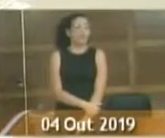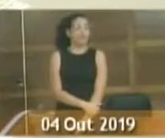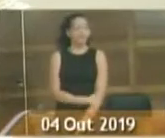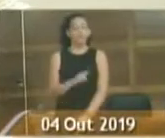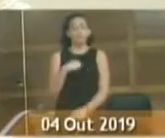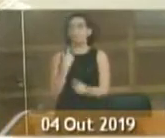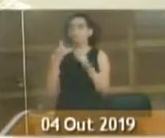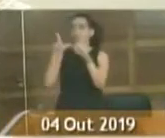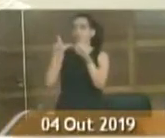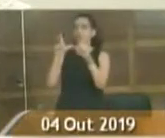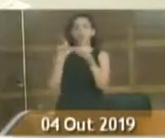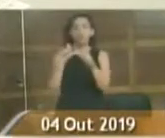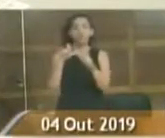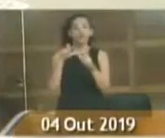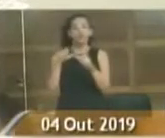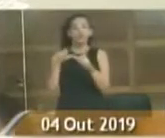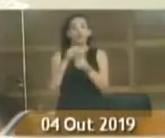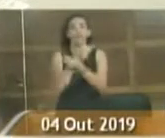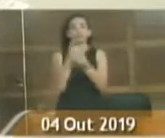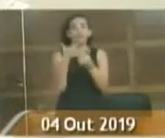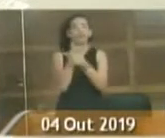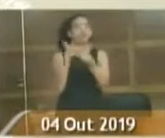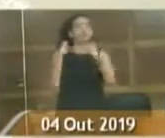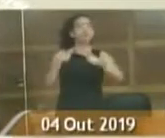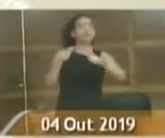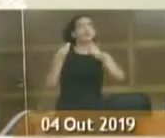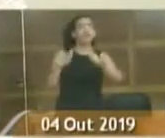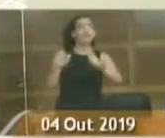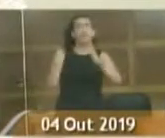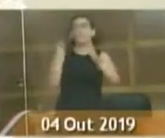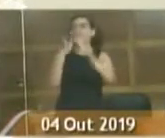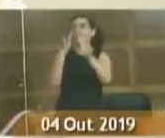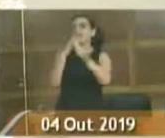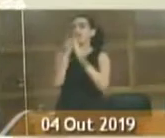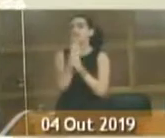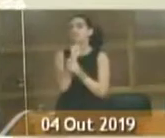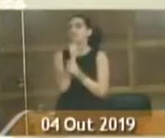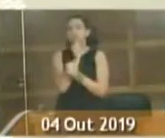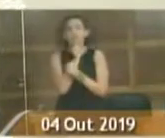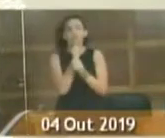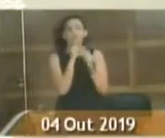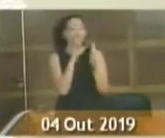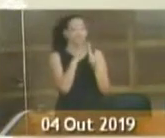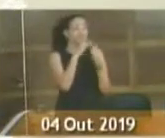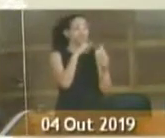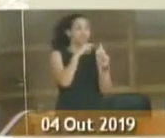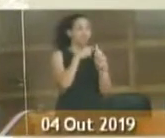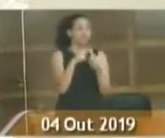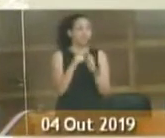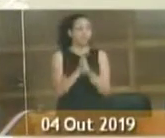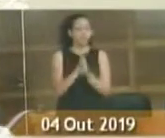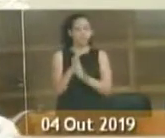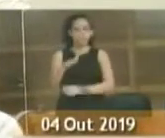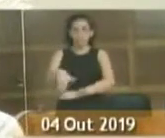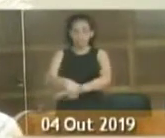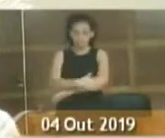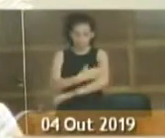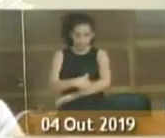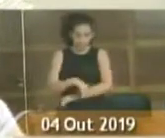fotografamos os nossos monumentos históricos, os casarios antigos, as igrejas, as ruas.